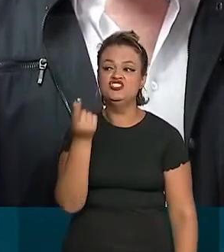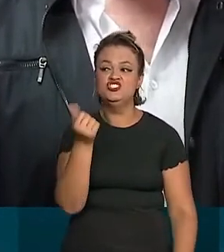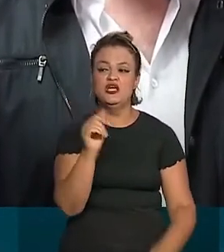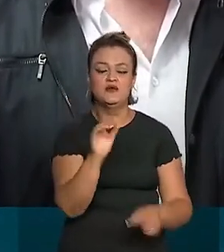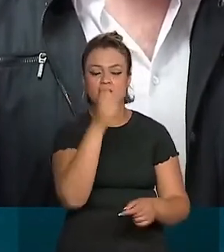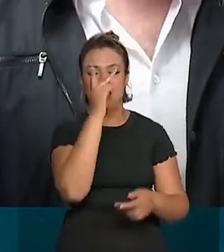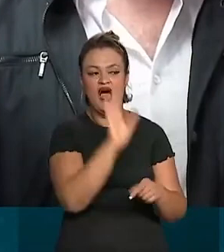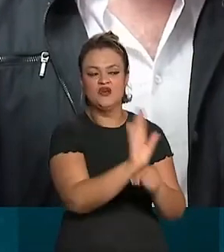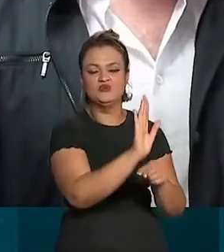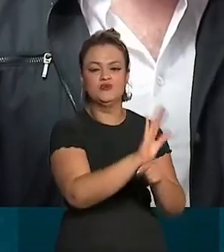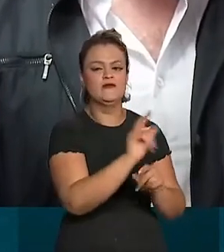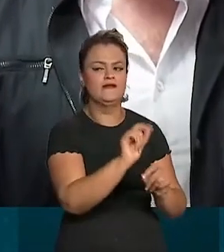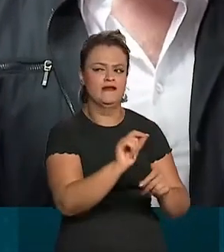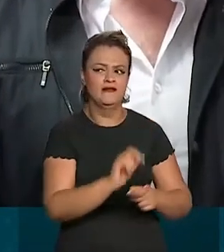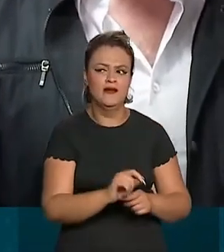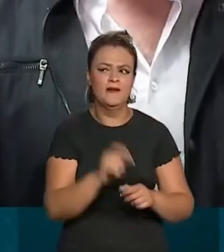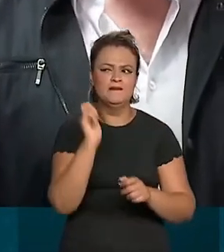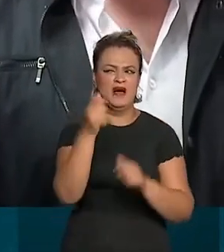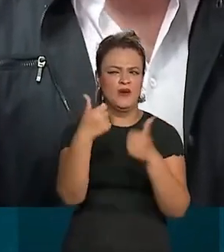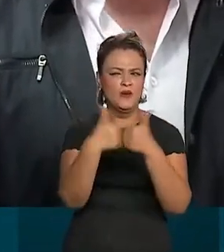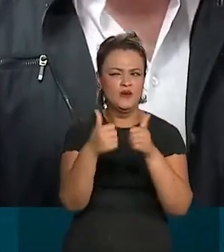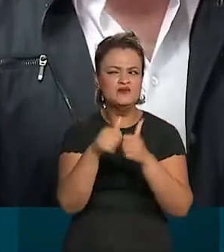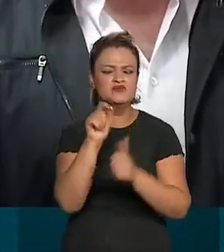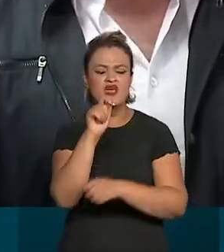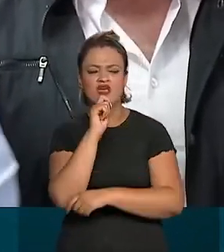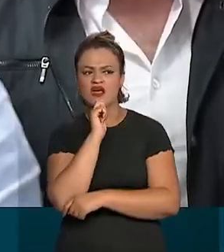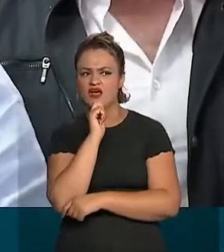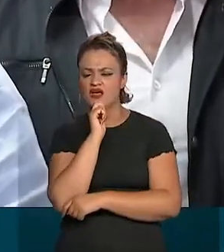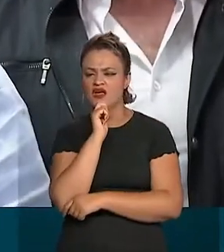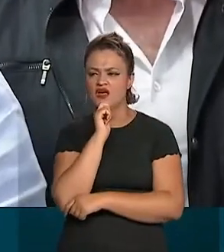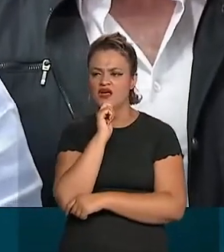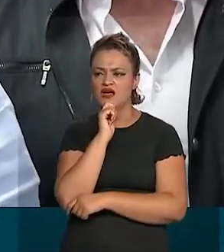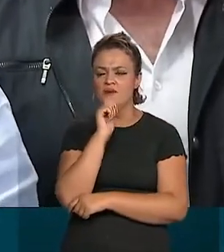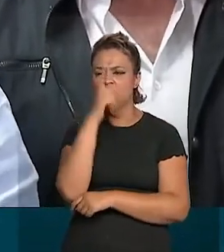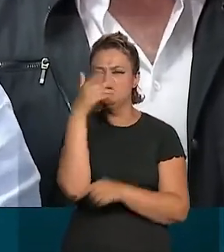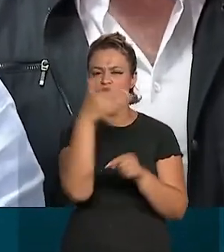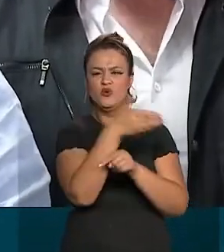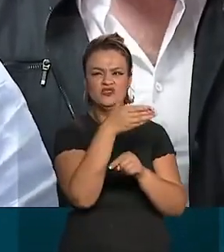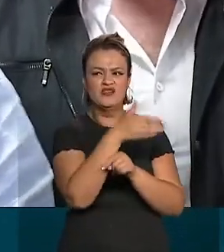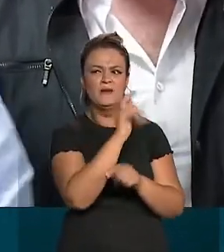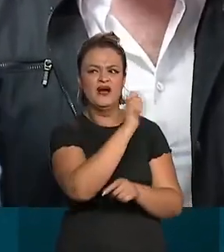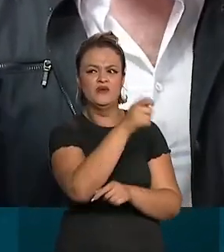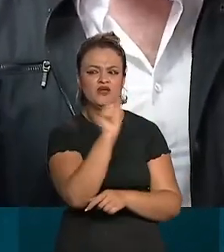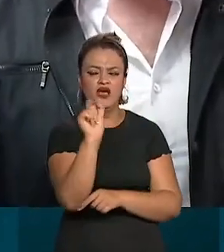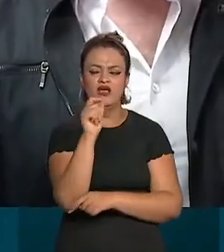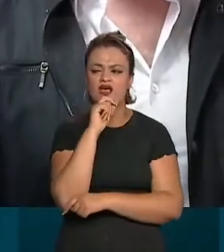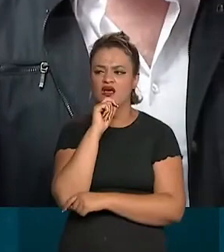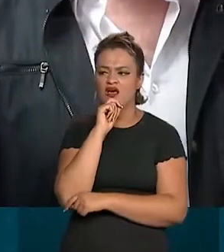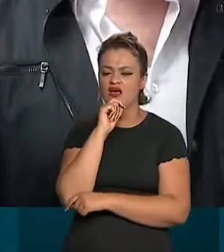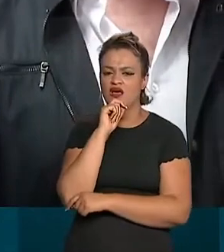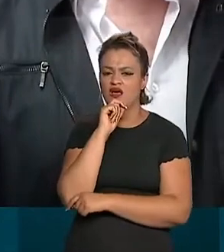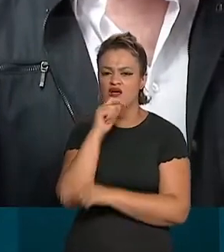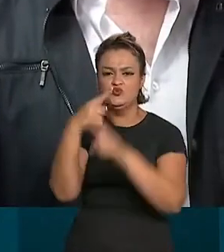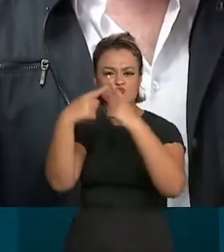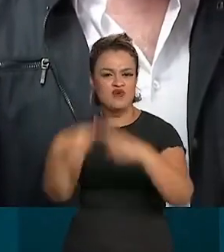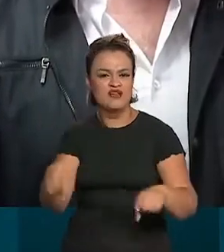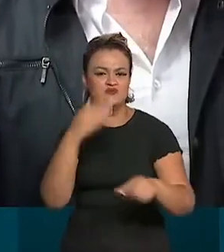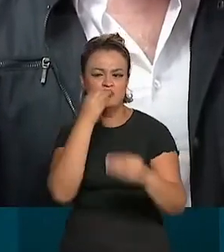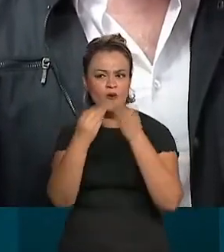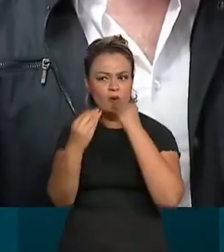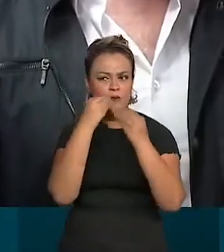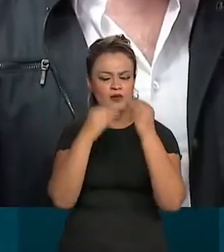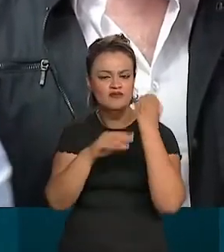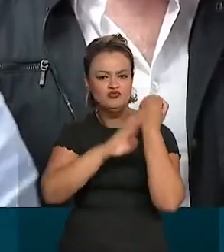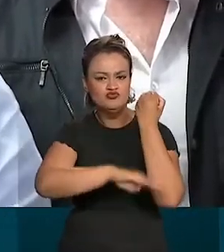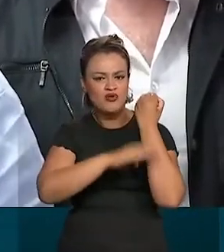isso, quem pagou os ônibus, quem pagava estadia, quem pagava churrasco todo dia,